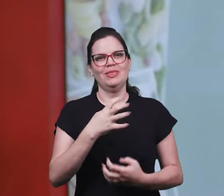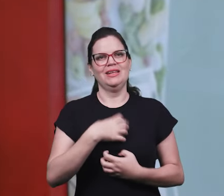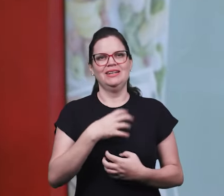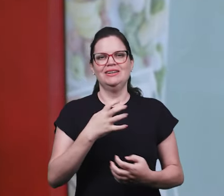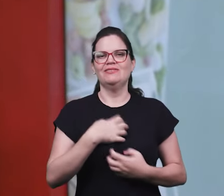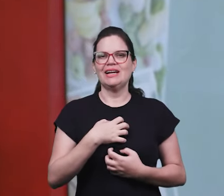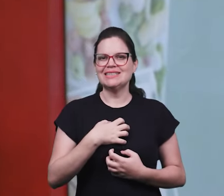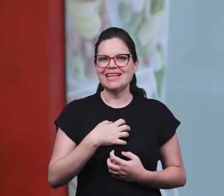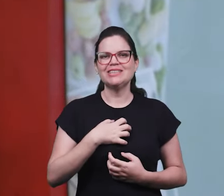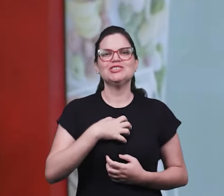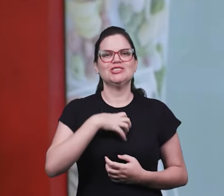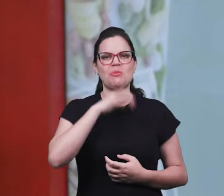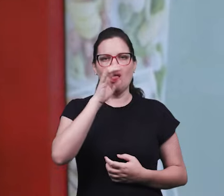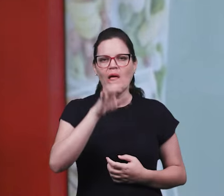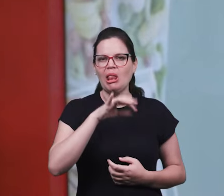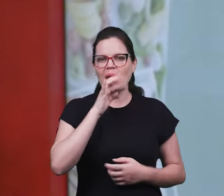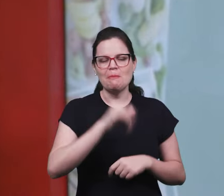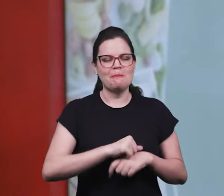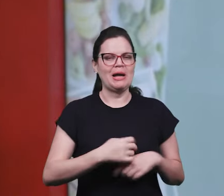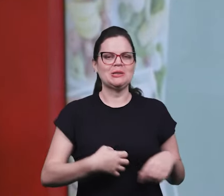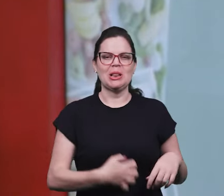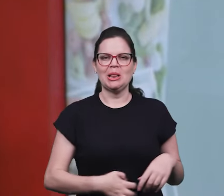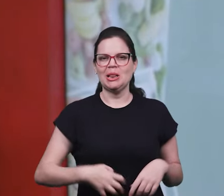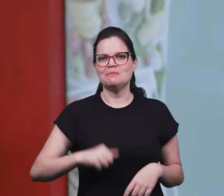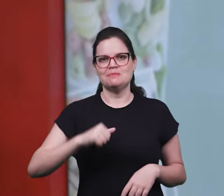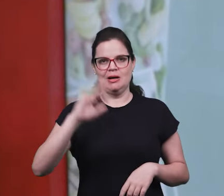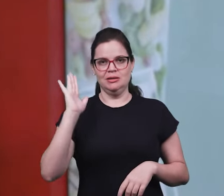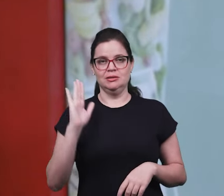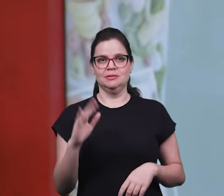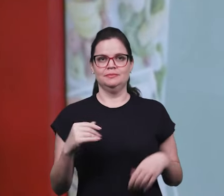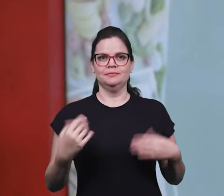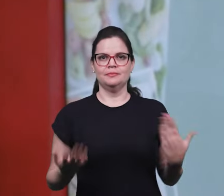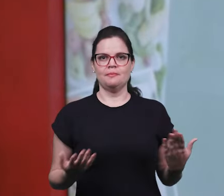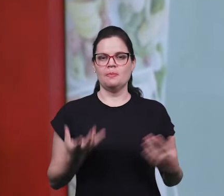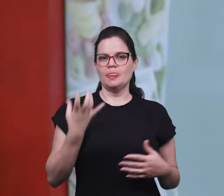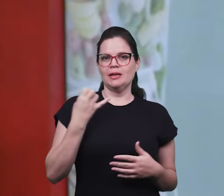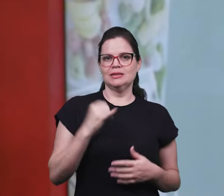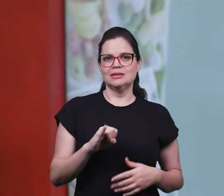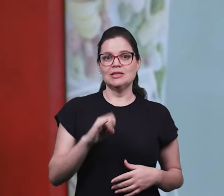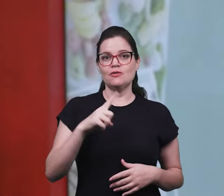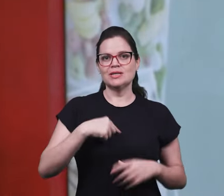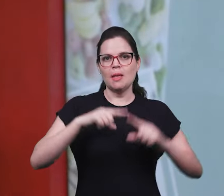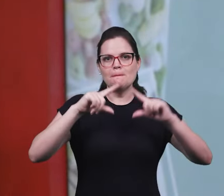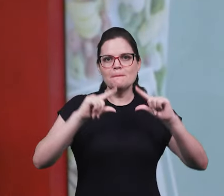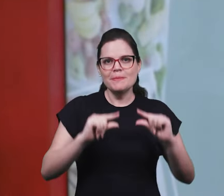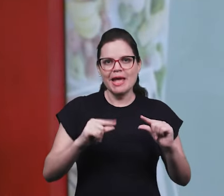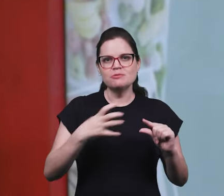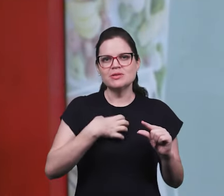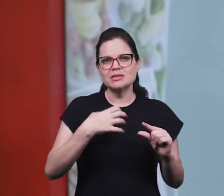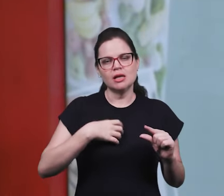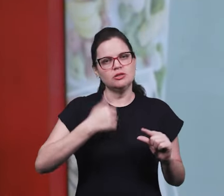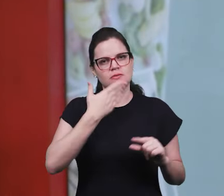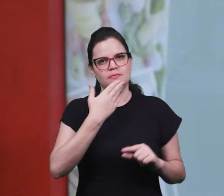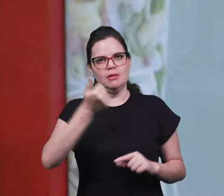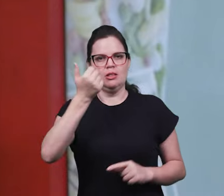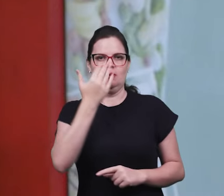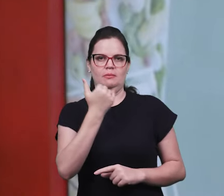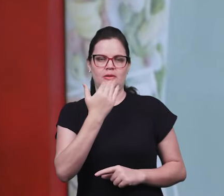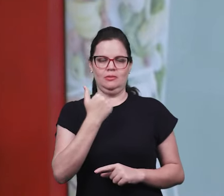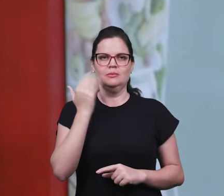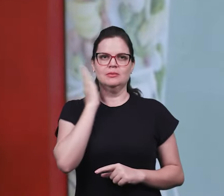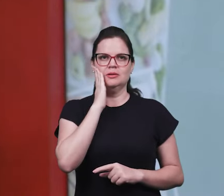grande comparado a sintomas se ele tem menos sintomas mais fácil para ele se alimentar mais fácil manejar esse